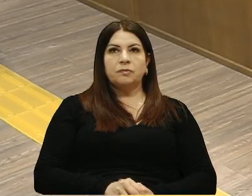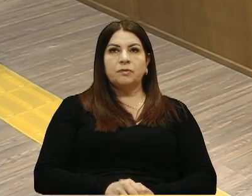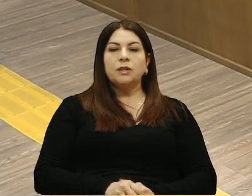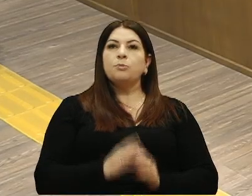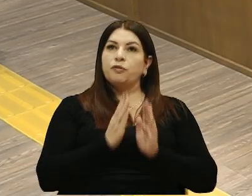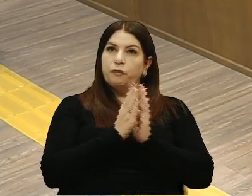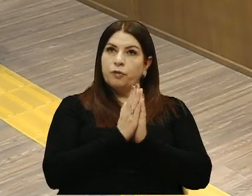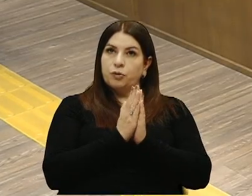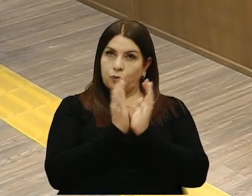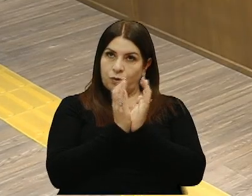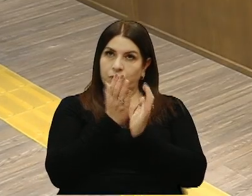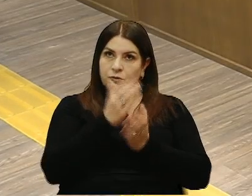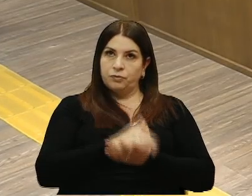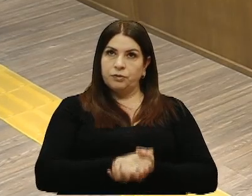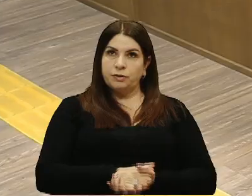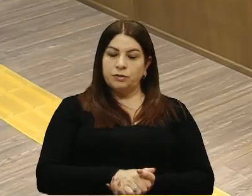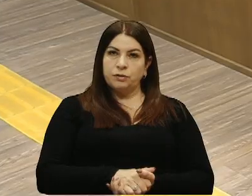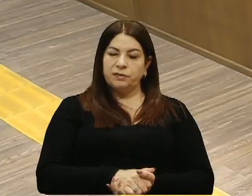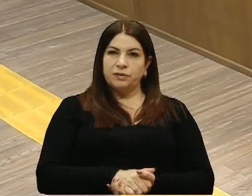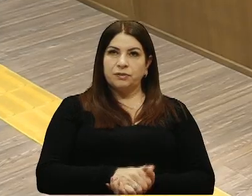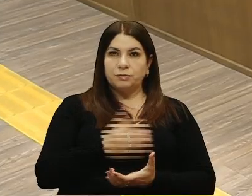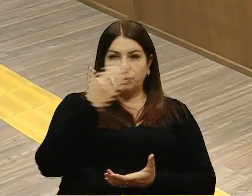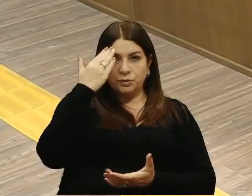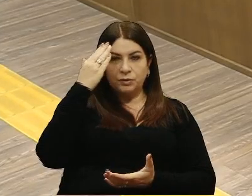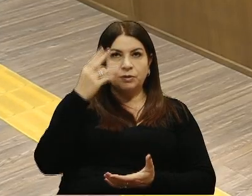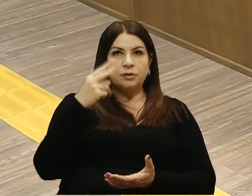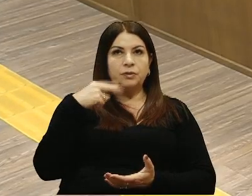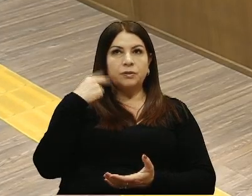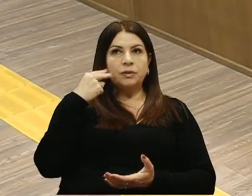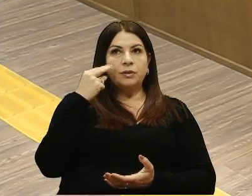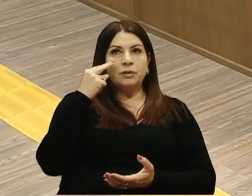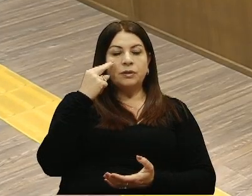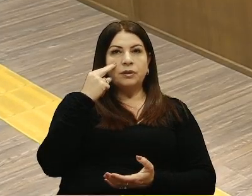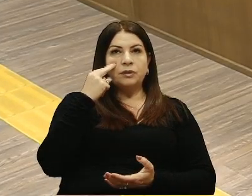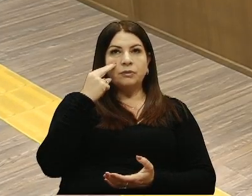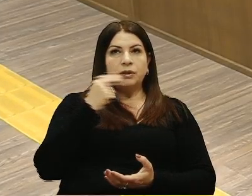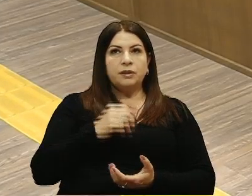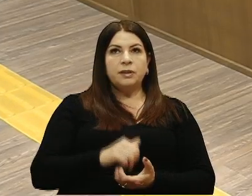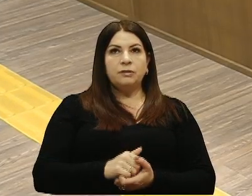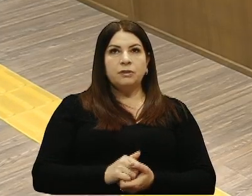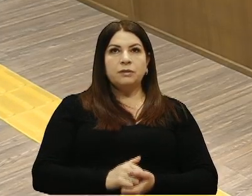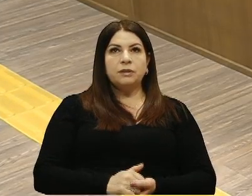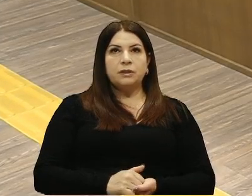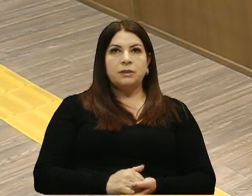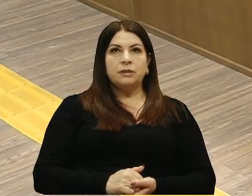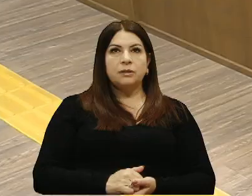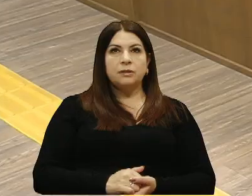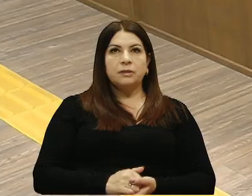Por favor, colega, só. Obrigado. Vereador Sandro Fantinel, da tribuna.